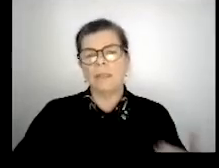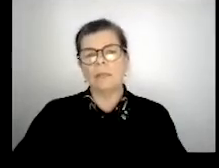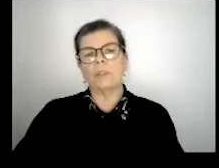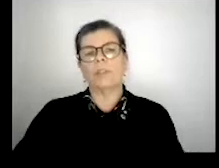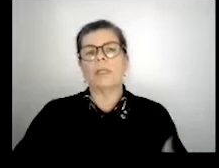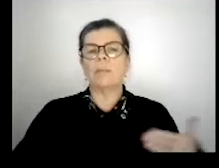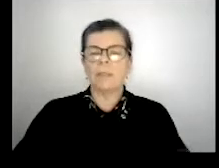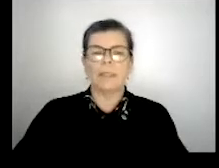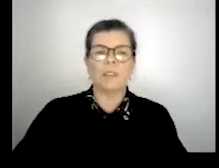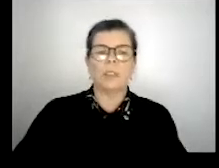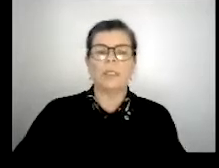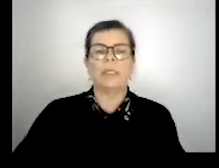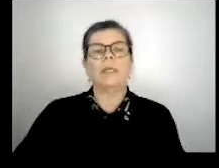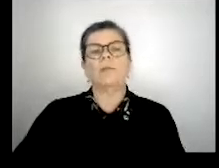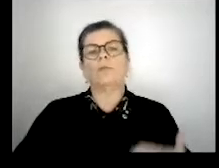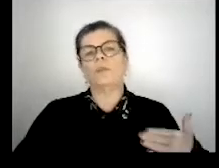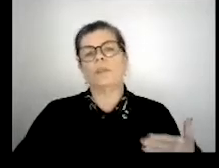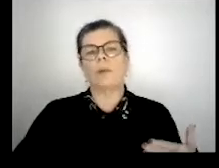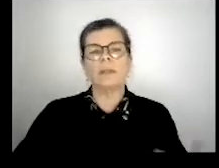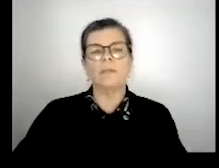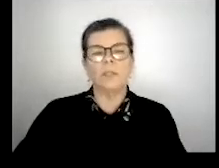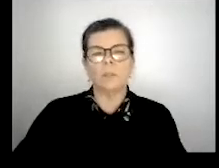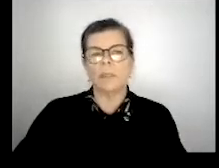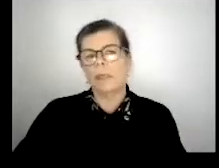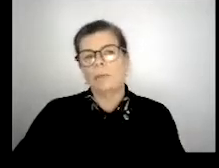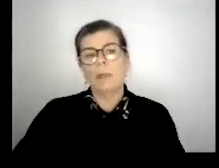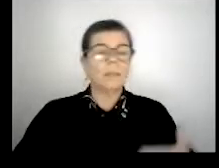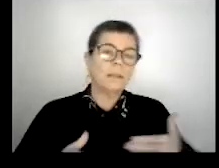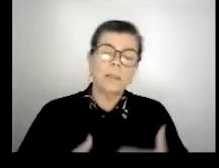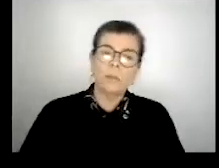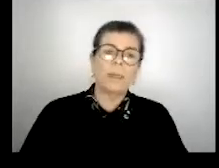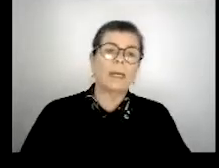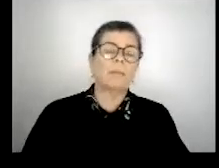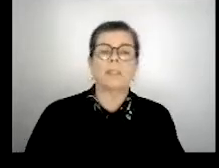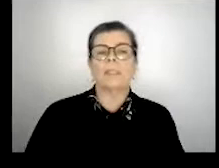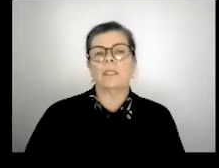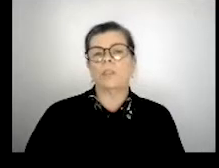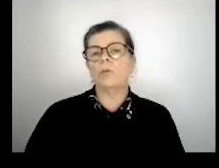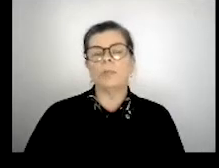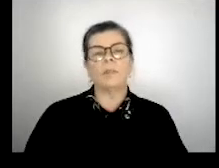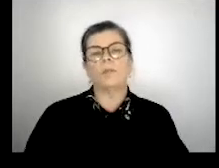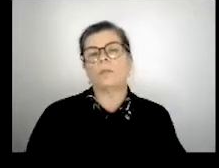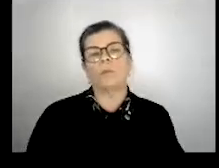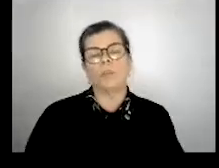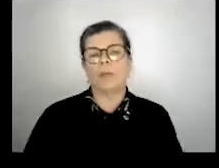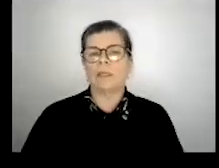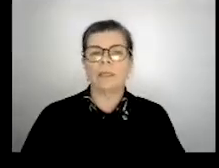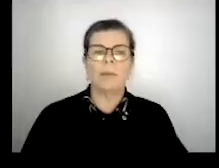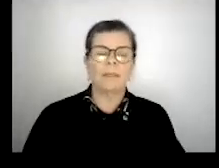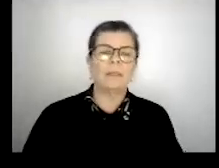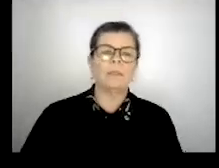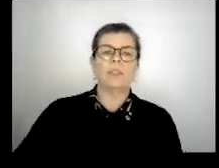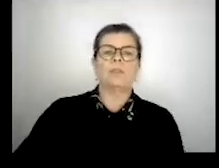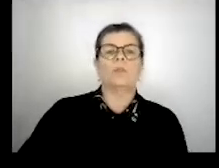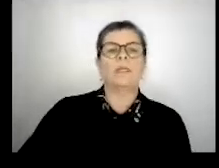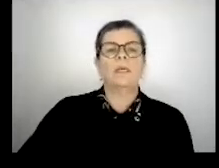3 seria aquilo que a gente tem capacidade de atender, que é em torno de 50 vítimas. Mas, se superar a capacidade de outras instituições tiver que atender